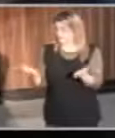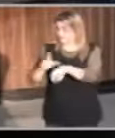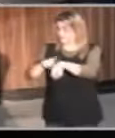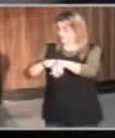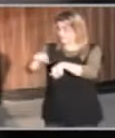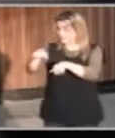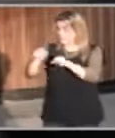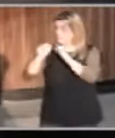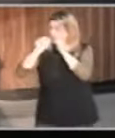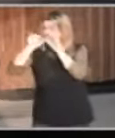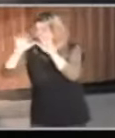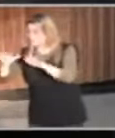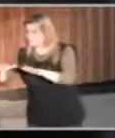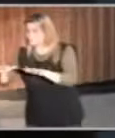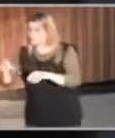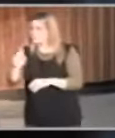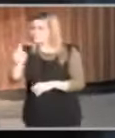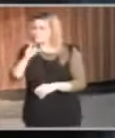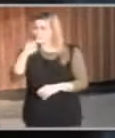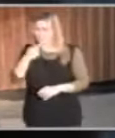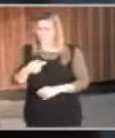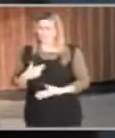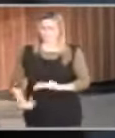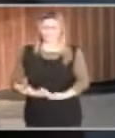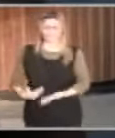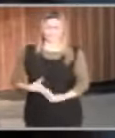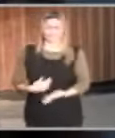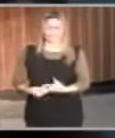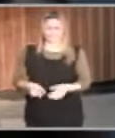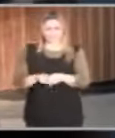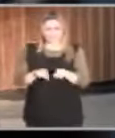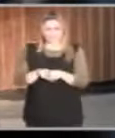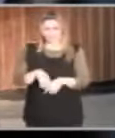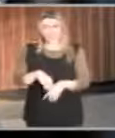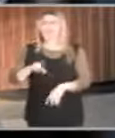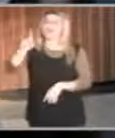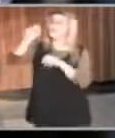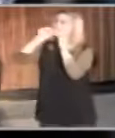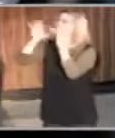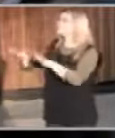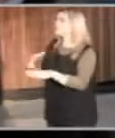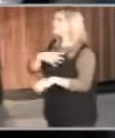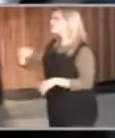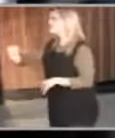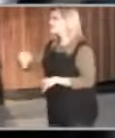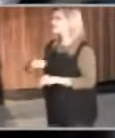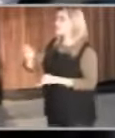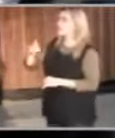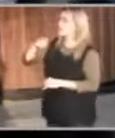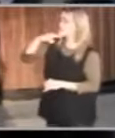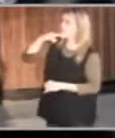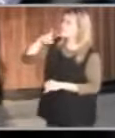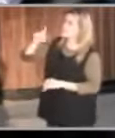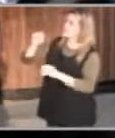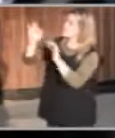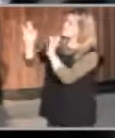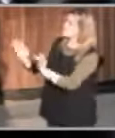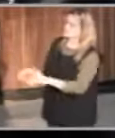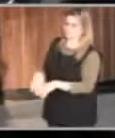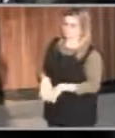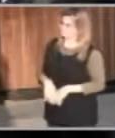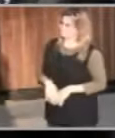abençoar não fala palavra vazia tá o é palavra vazia a senhora abençoa que ele seja feliz não quer dizer nada